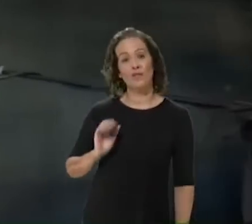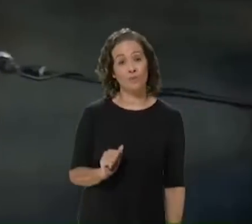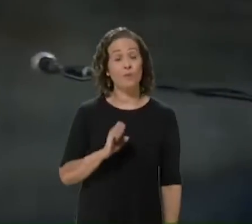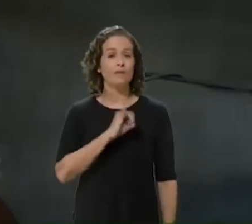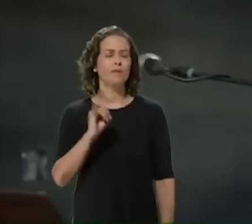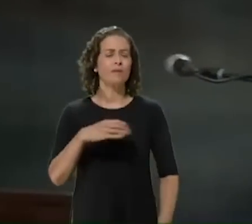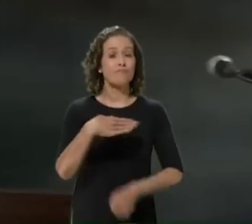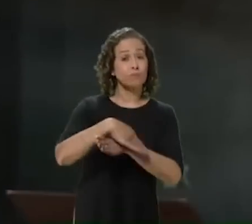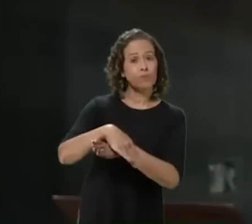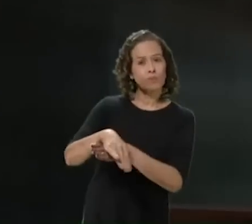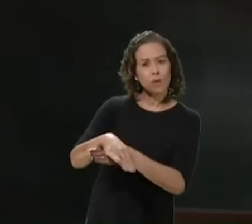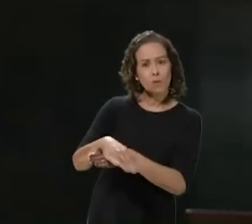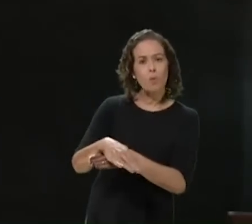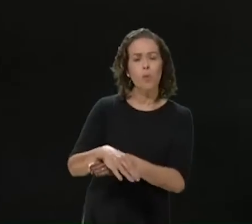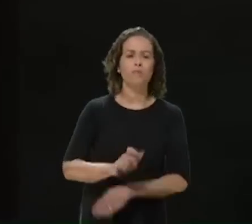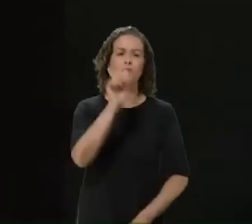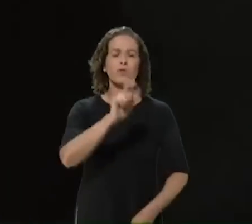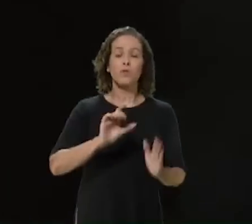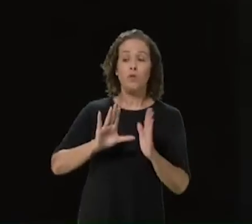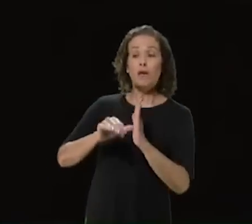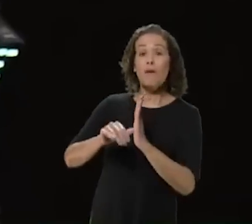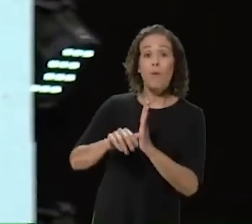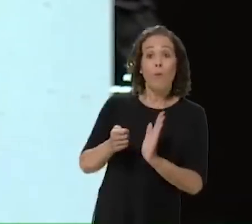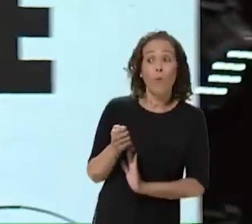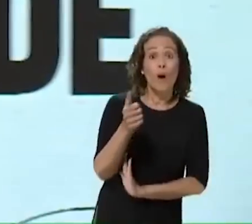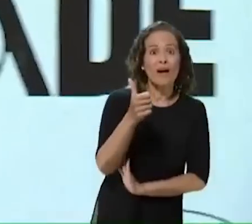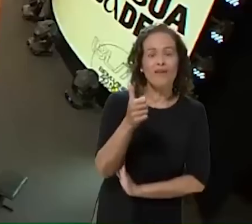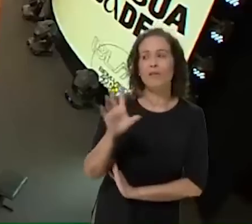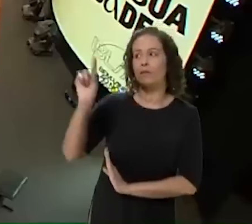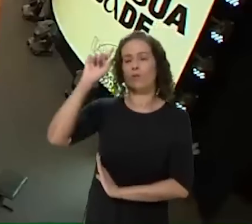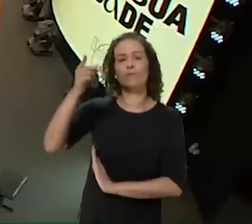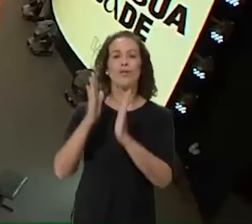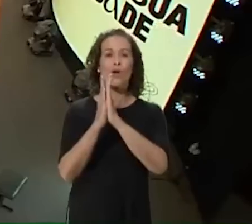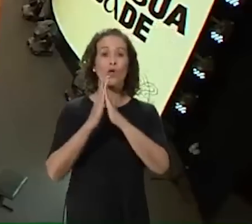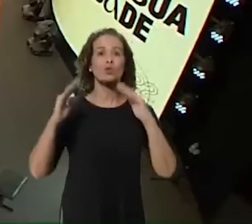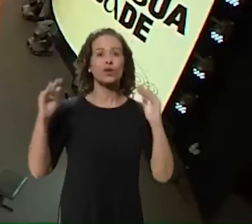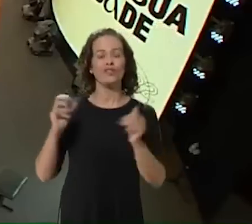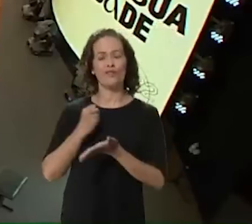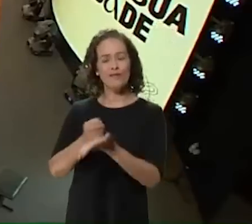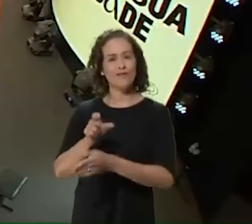protegem. Não questione a sua identidade pela ausência de anjos.